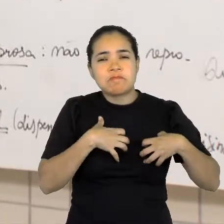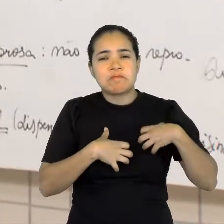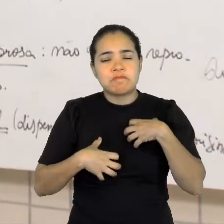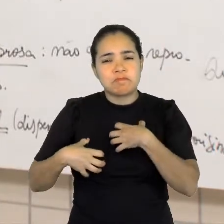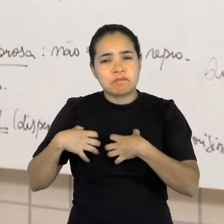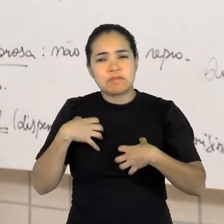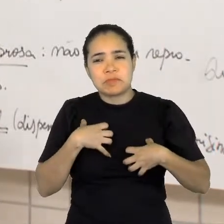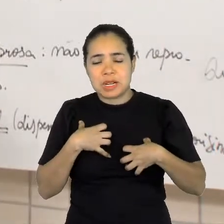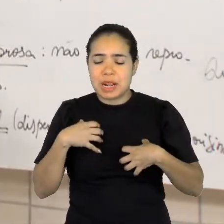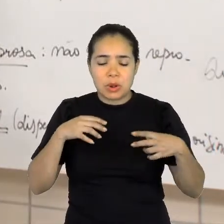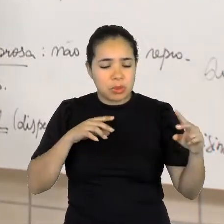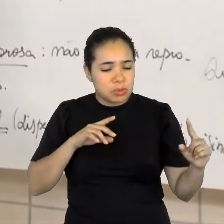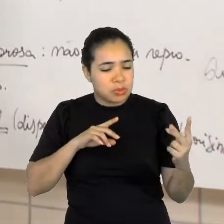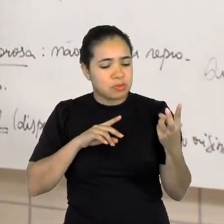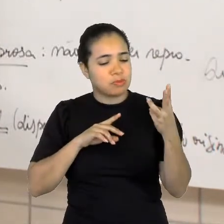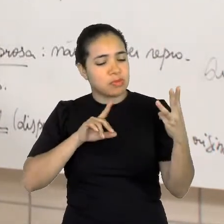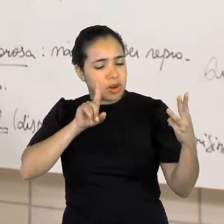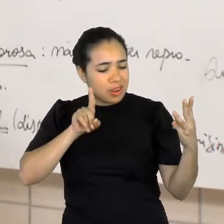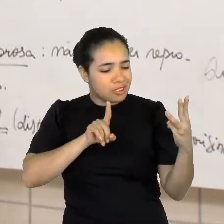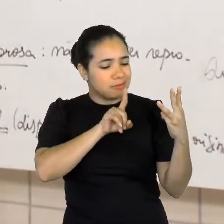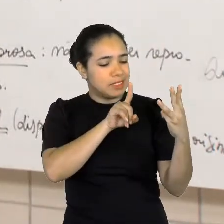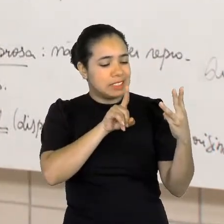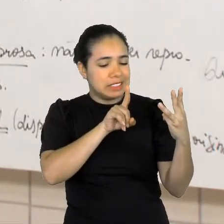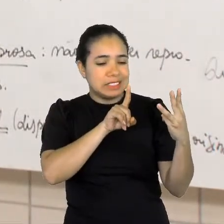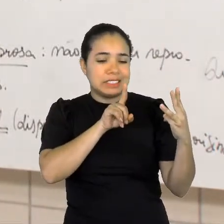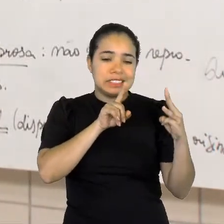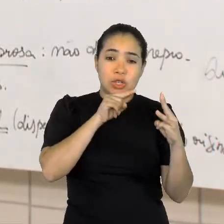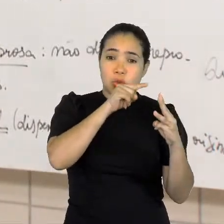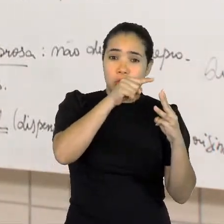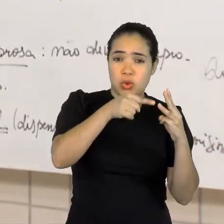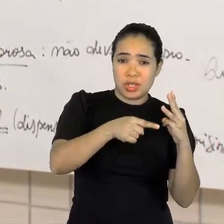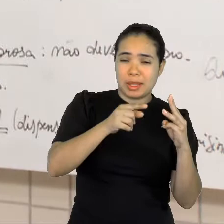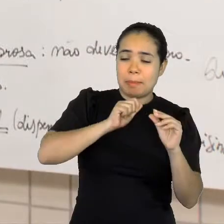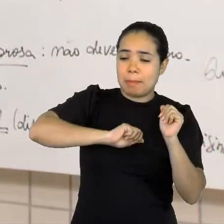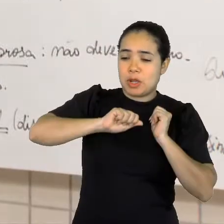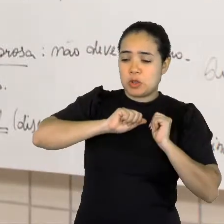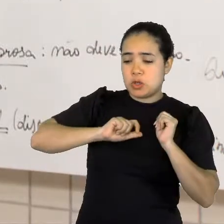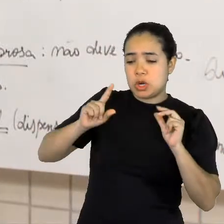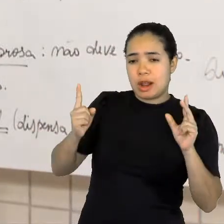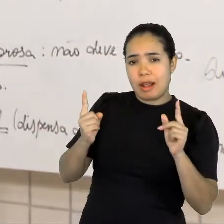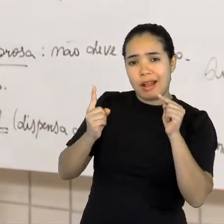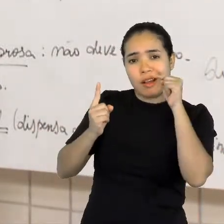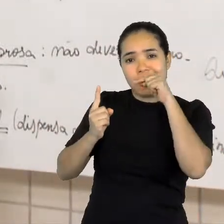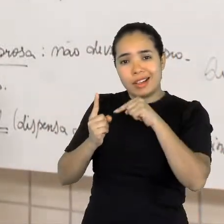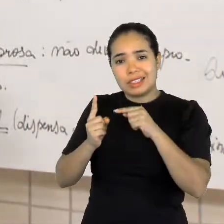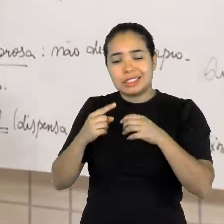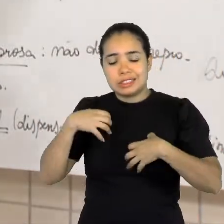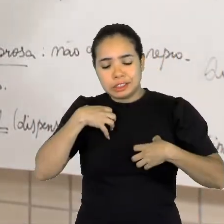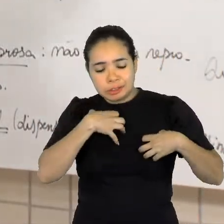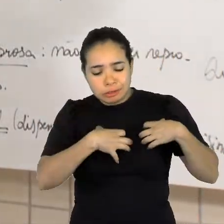né? Entre os amigos lá, entre os três que são apaixonados por ela. Próximo slide.